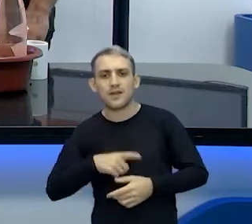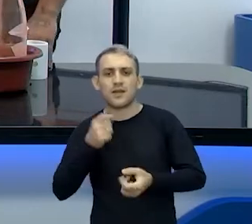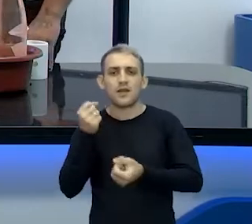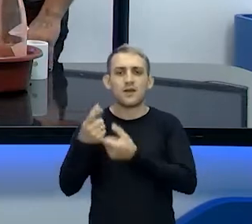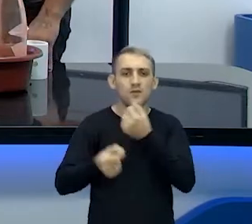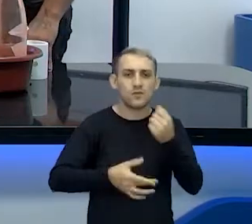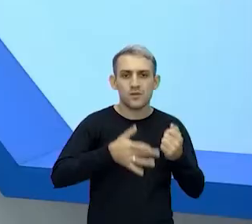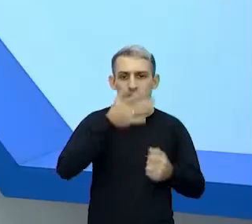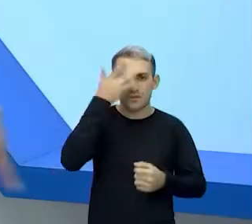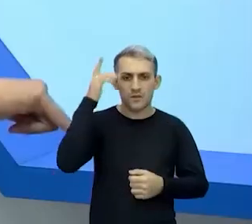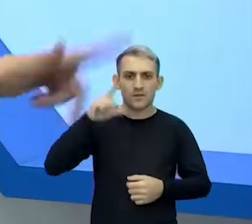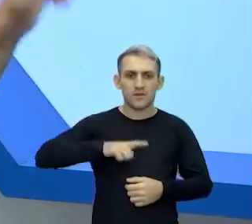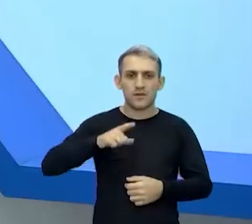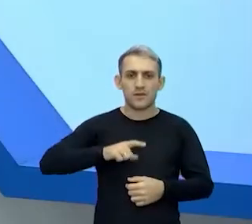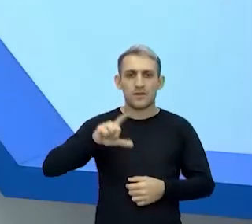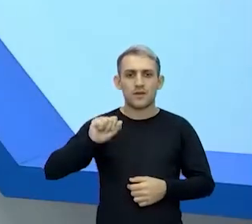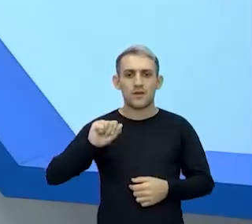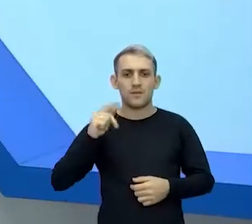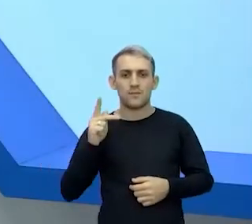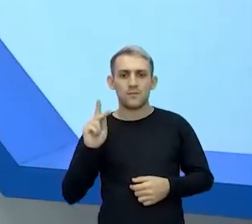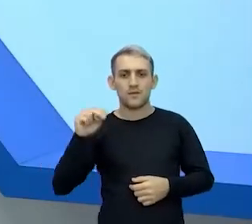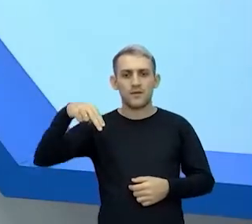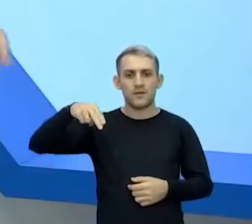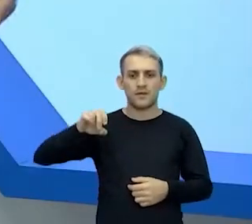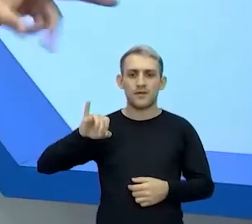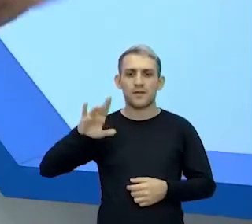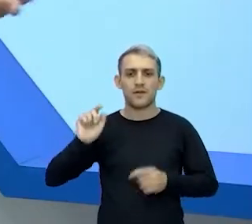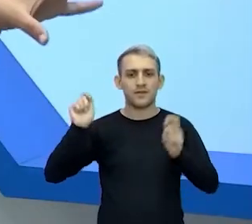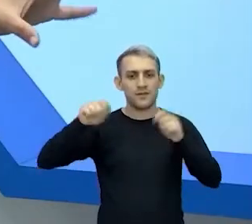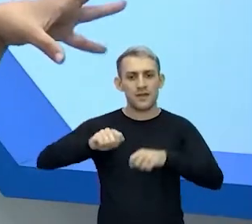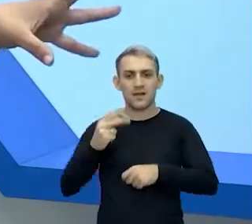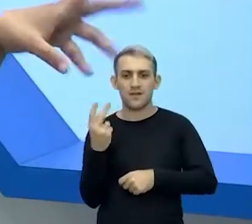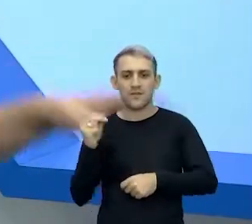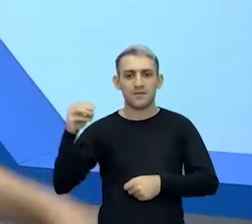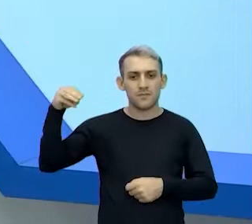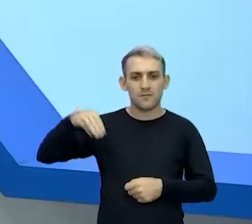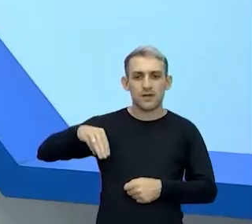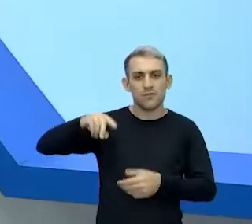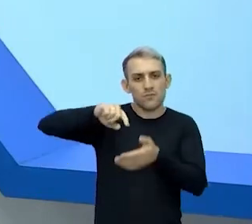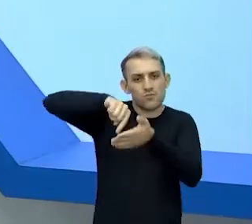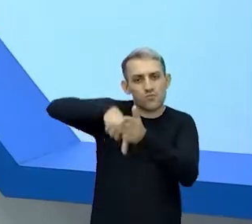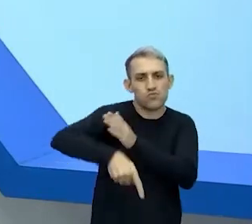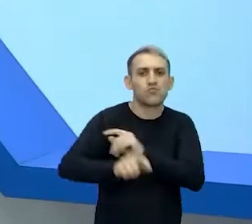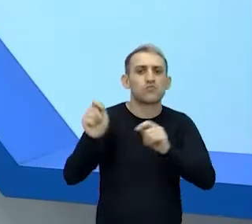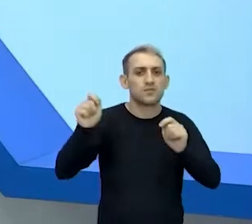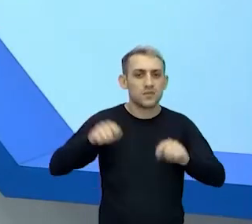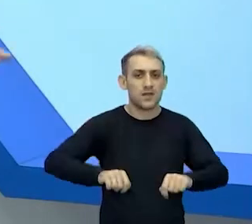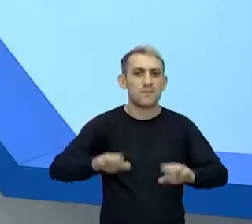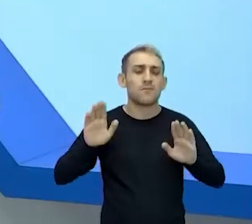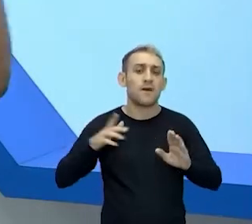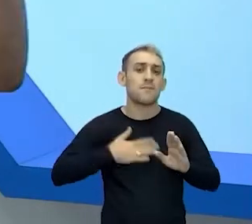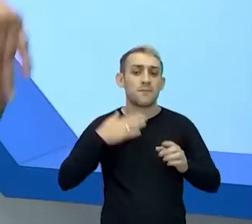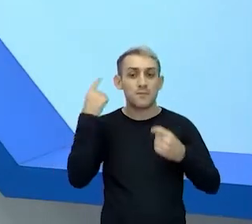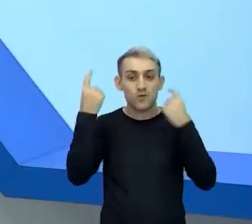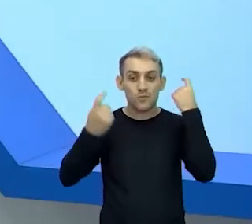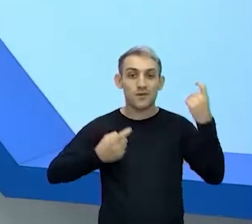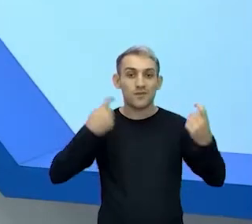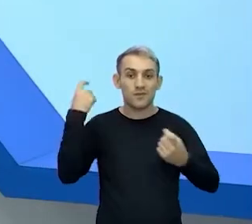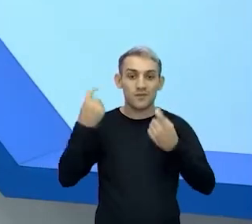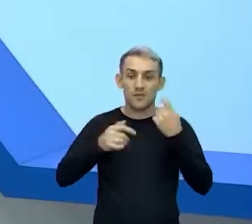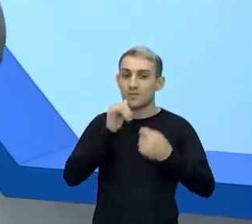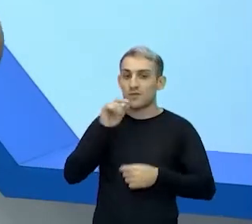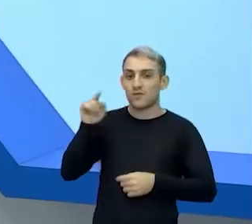com apneia conseguem vir até 20 metros. E tem um recorde aí que vai mais. Agora, minha preocupação é você